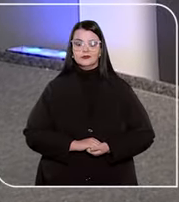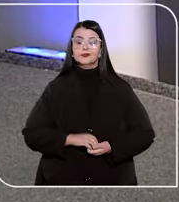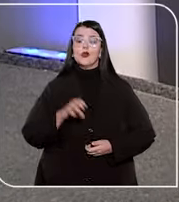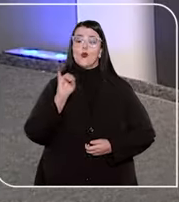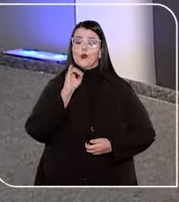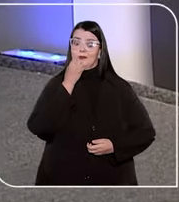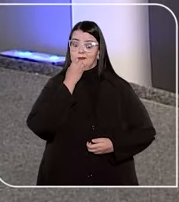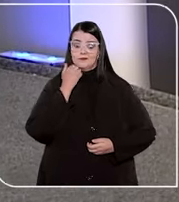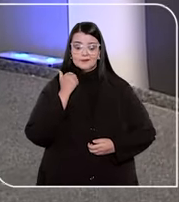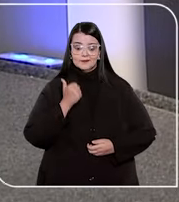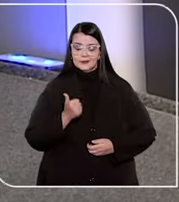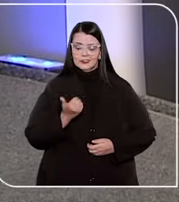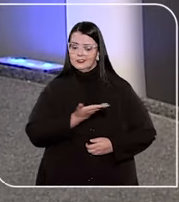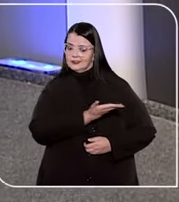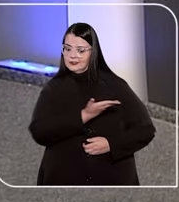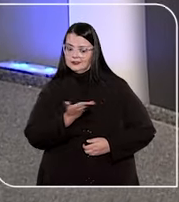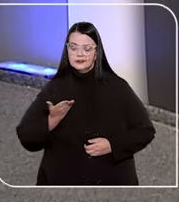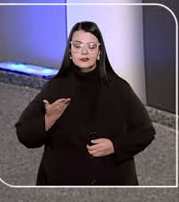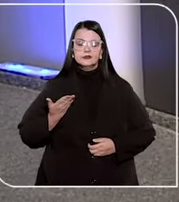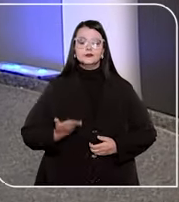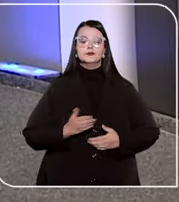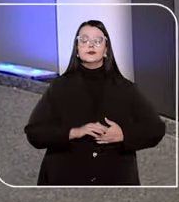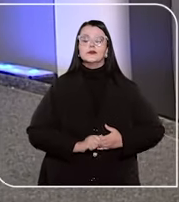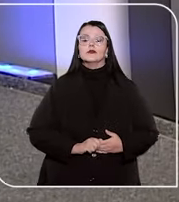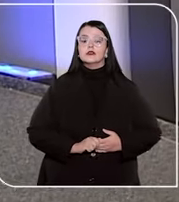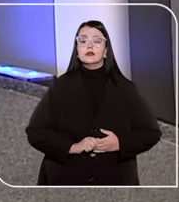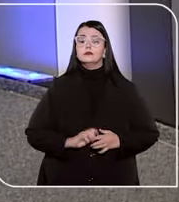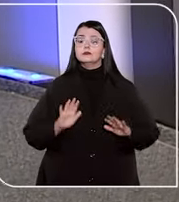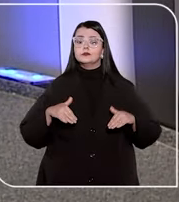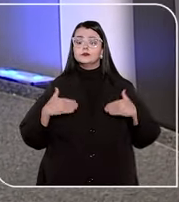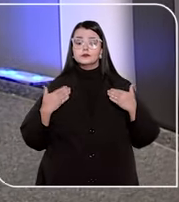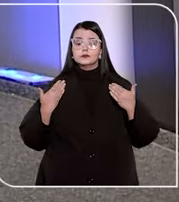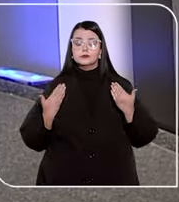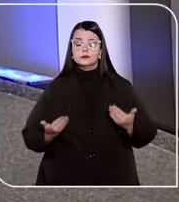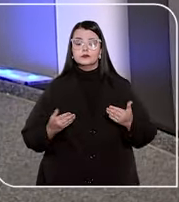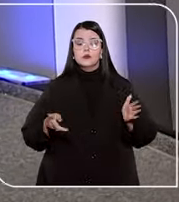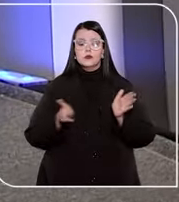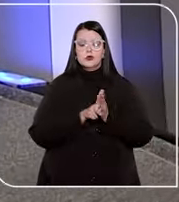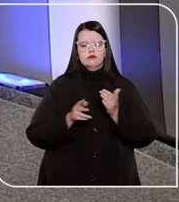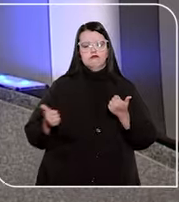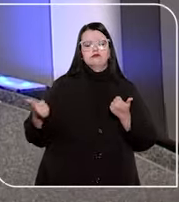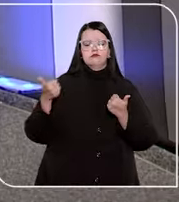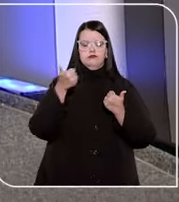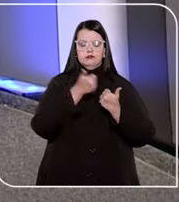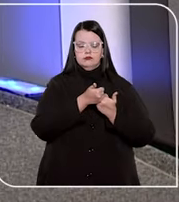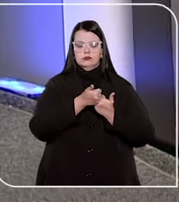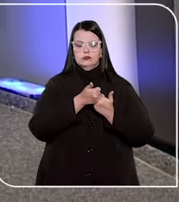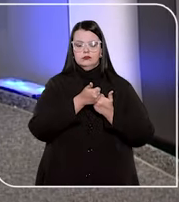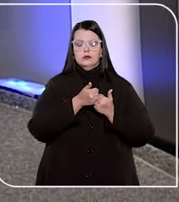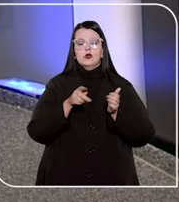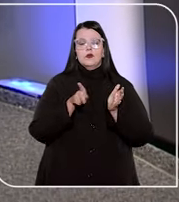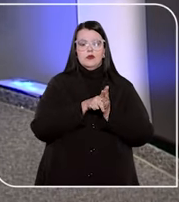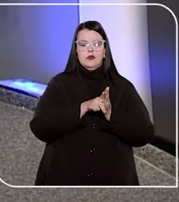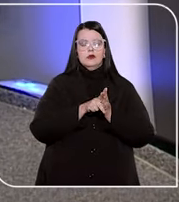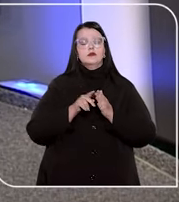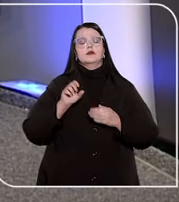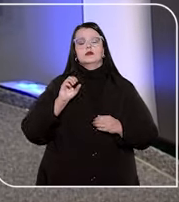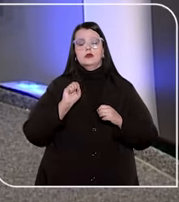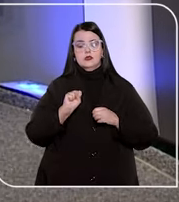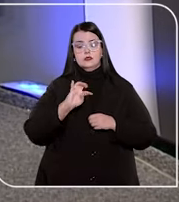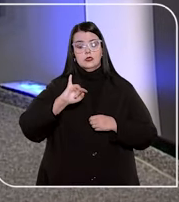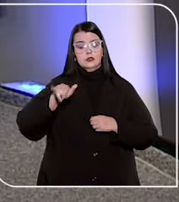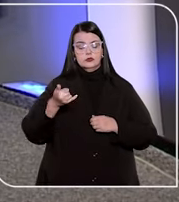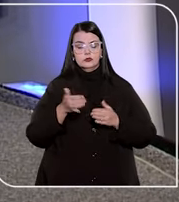Olá, e aí, tudo bem com você? É o seguinte, compete à vice-presidência do Superior Tribunal de Justiça